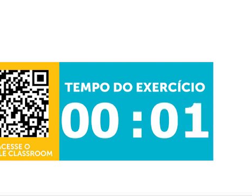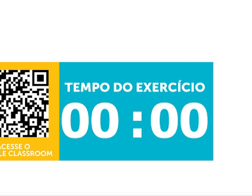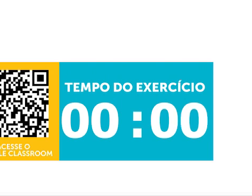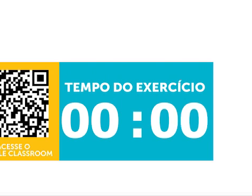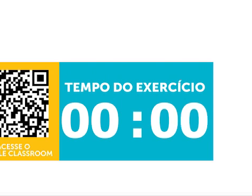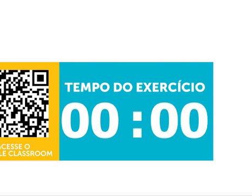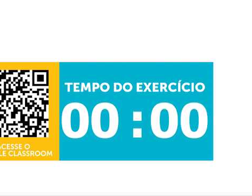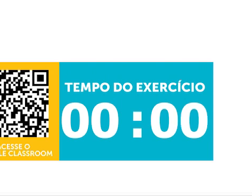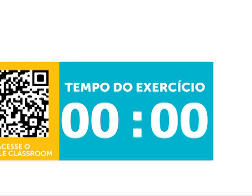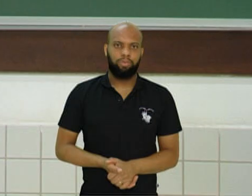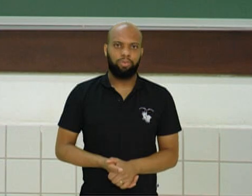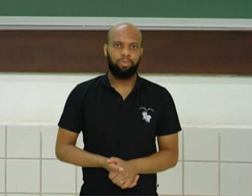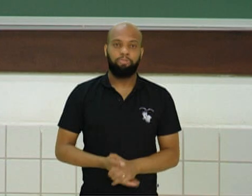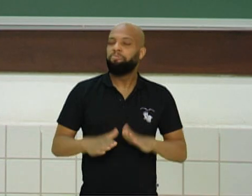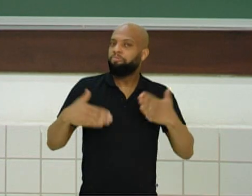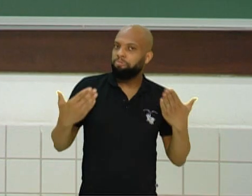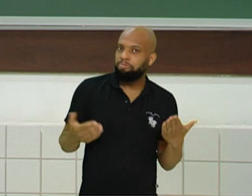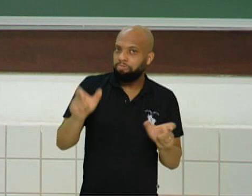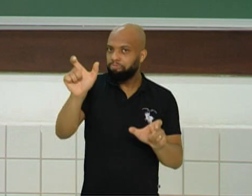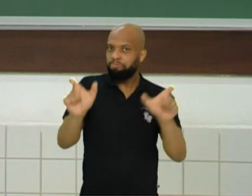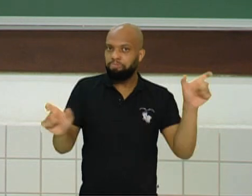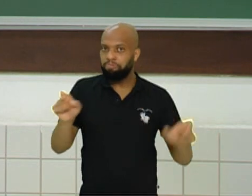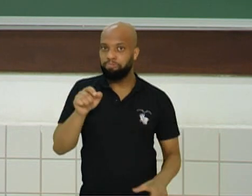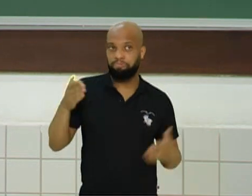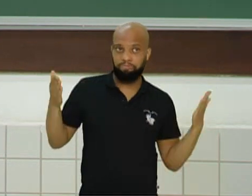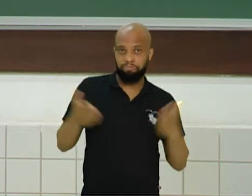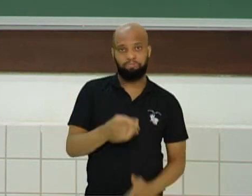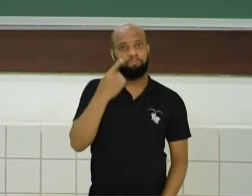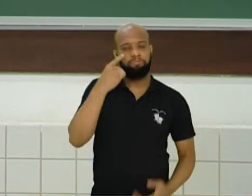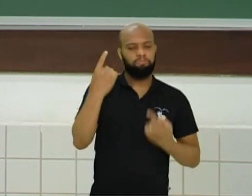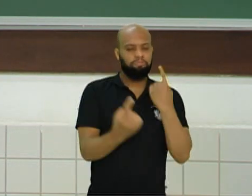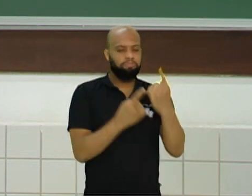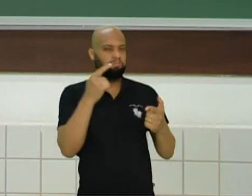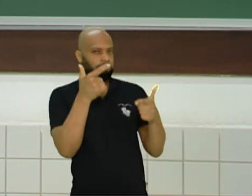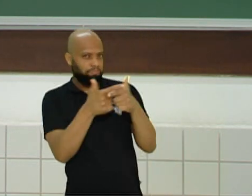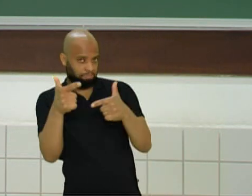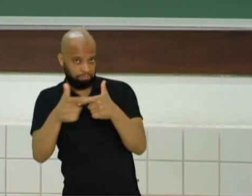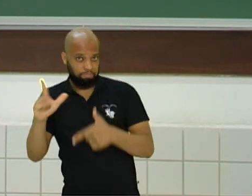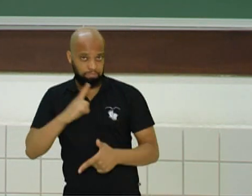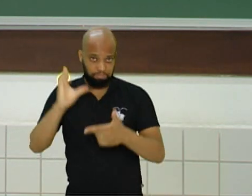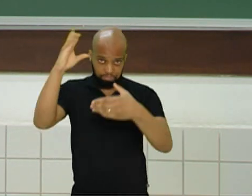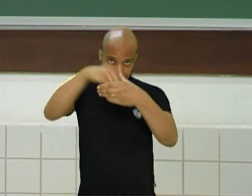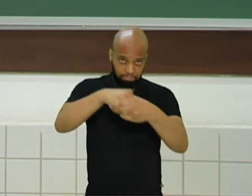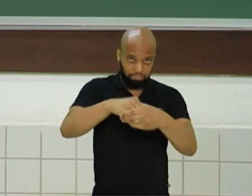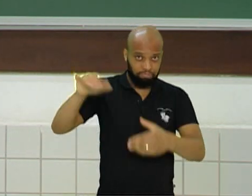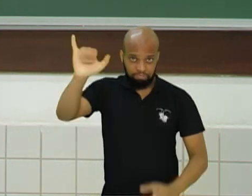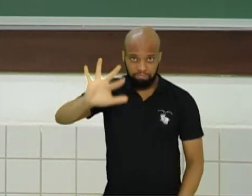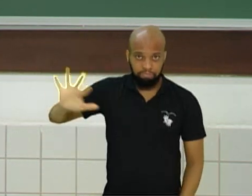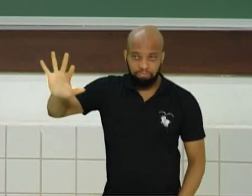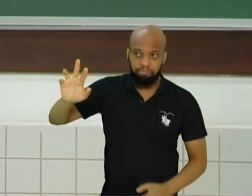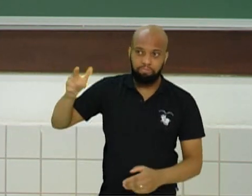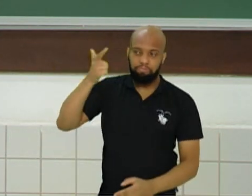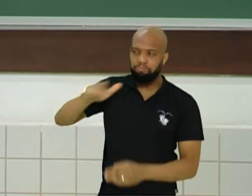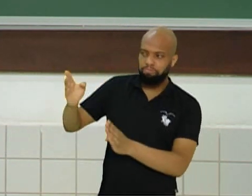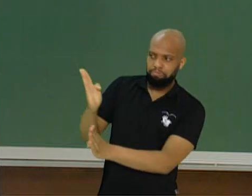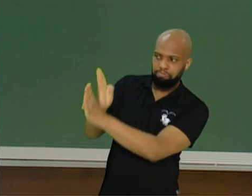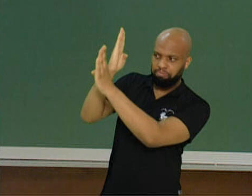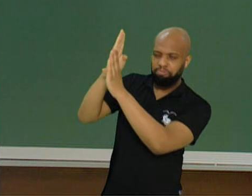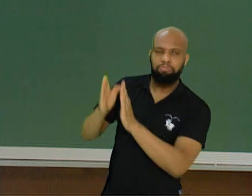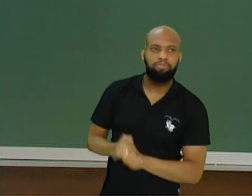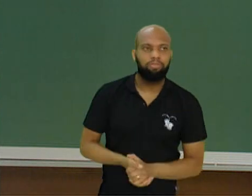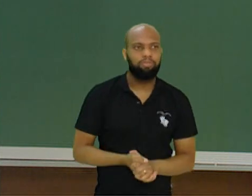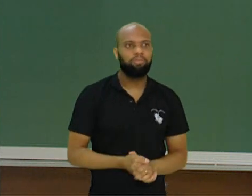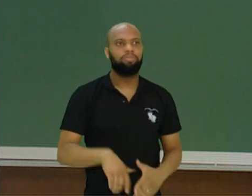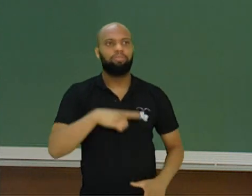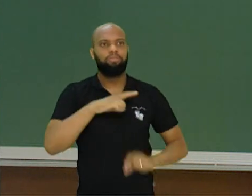Então, pessoal, vamos ver quais são os problemas urbanos que nós encontramos nessa imagem,